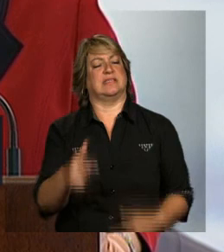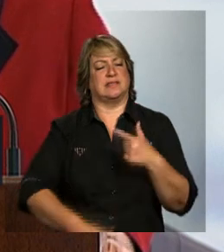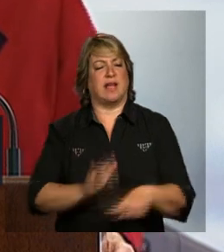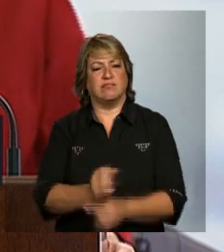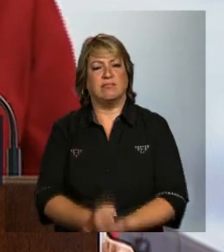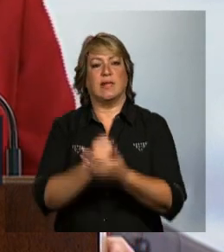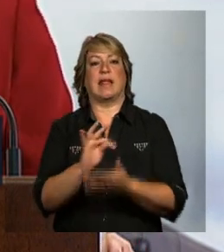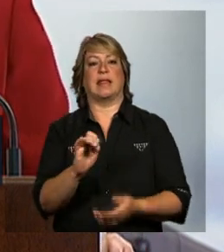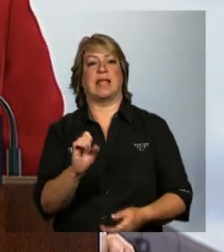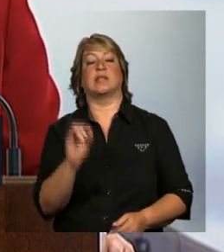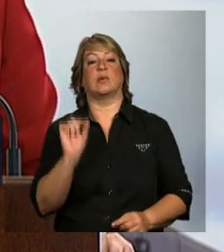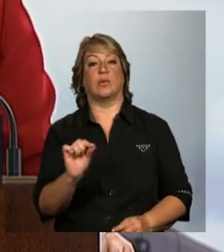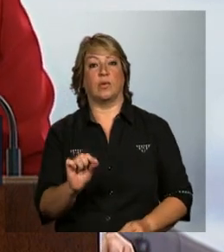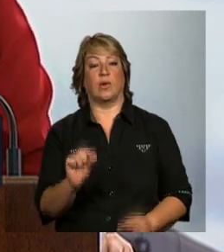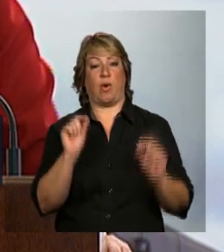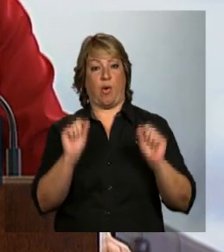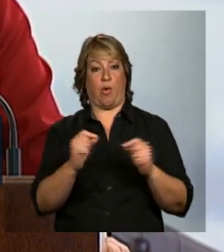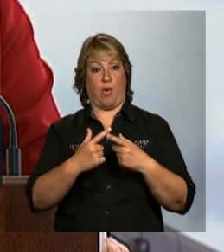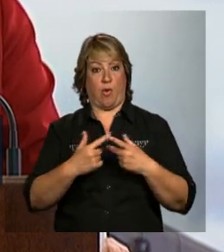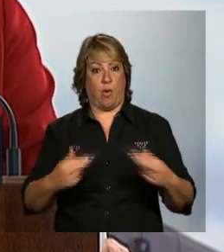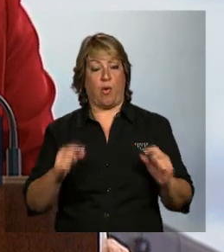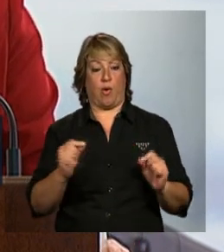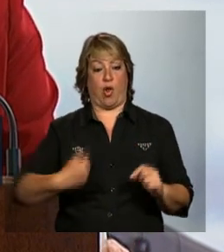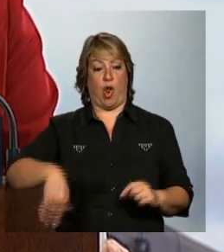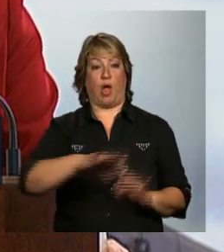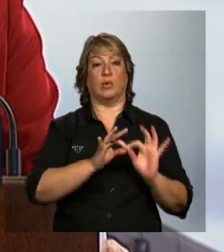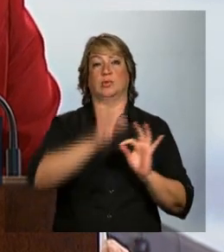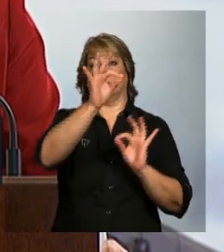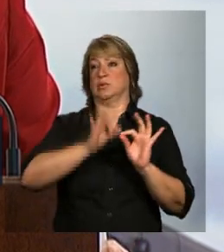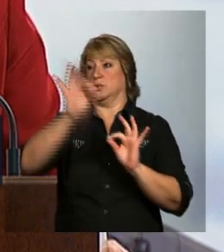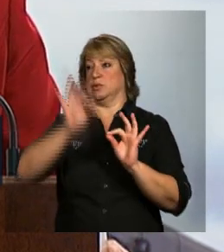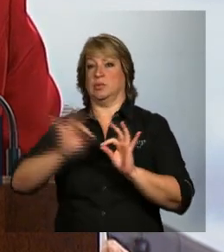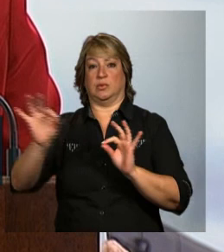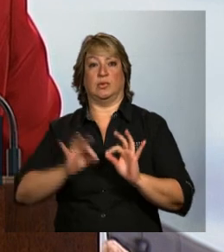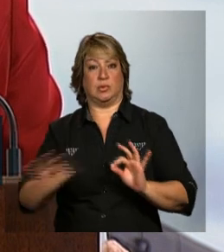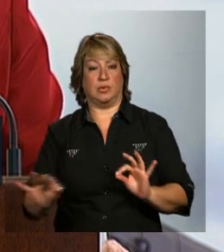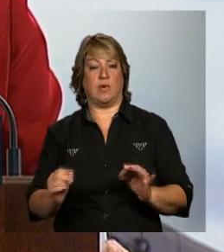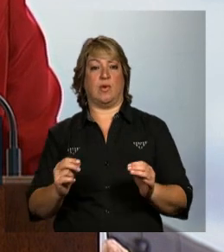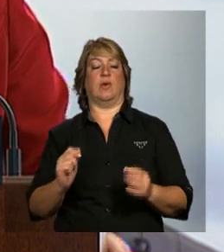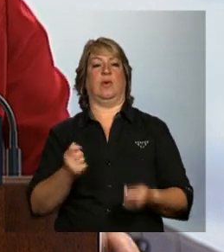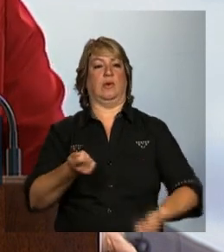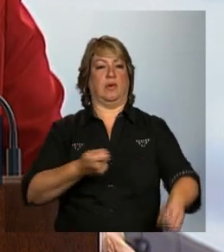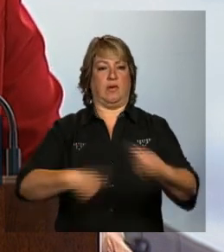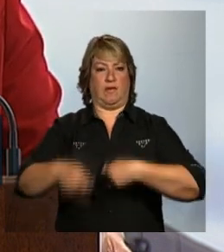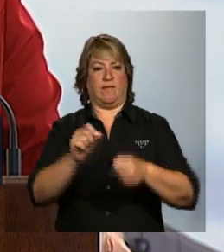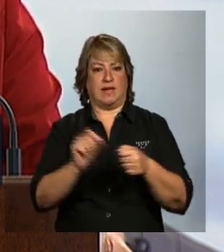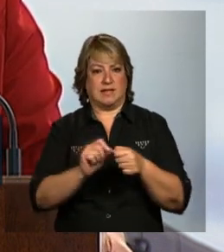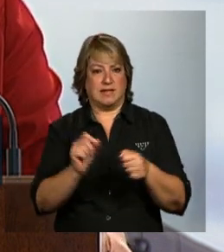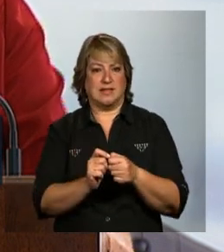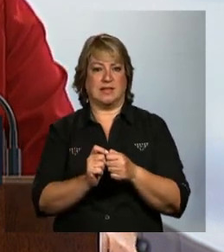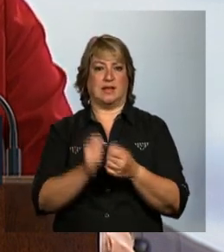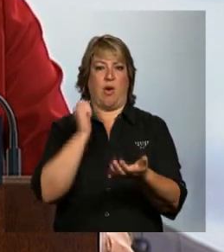da tese de que o importamento de nossas distâncias econômicas é decisivo para o desenvolvimento